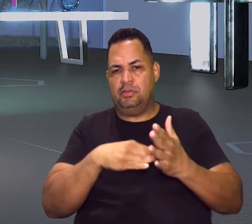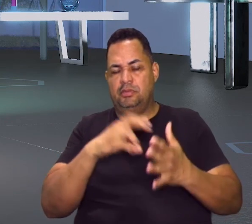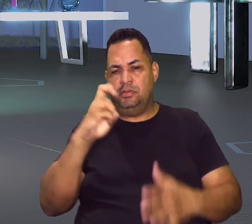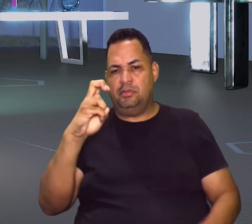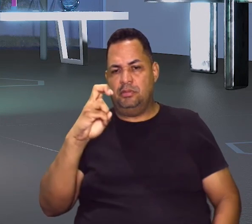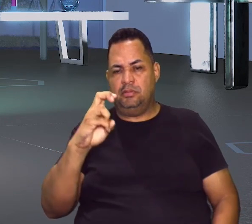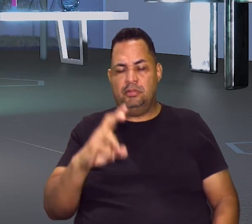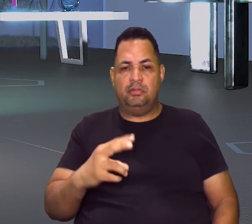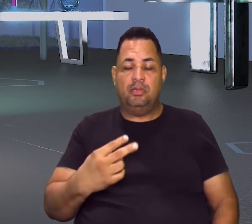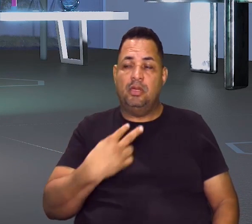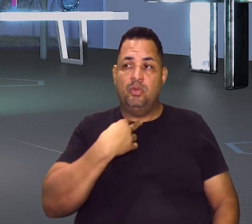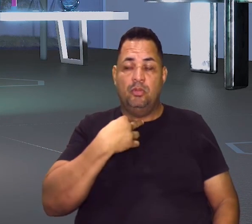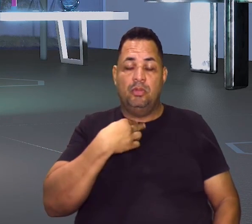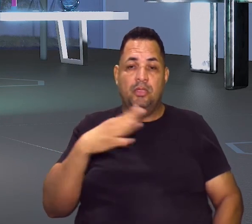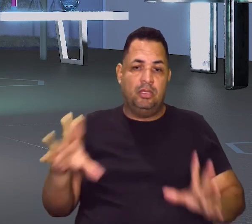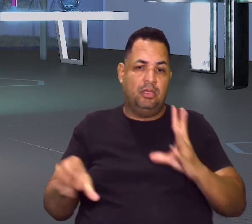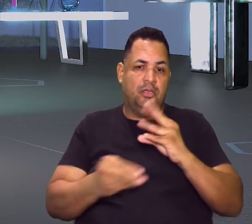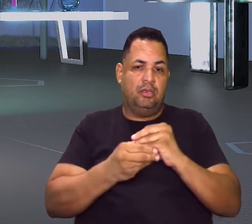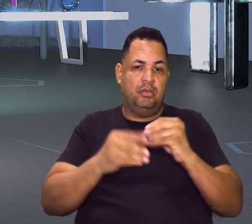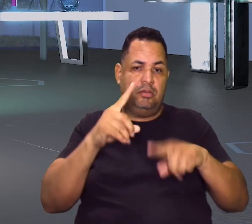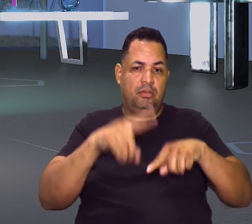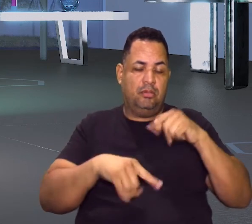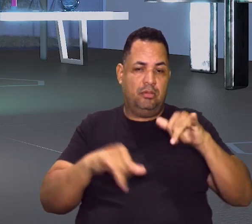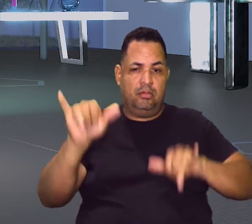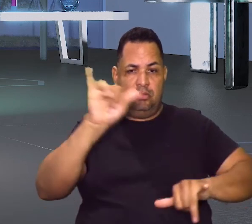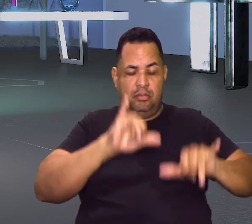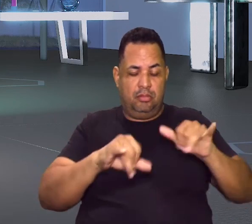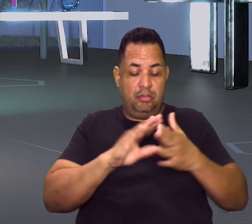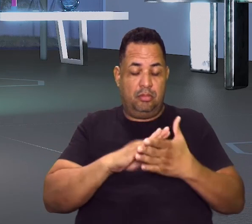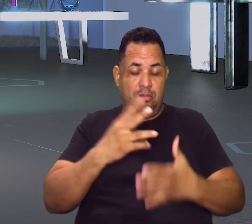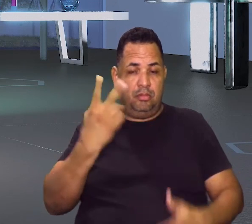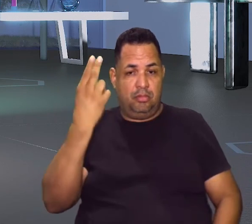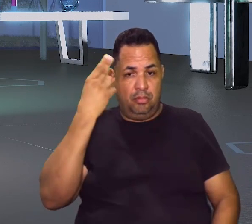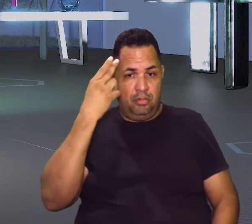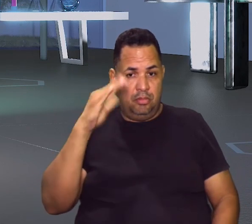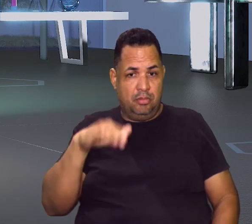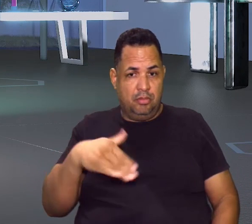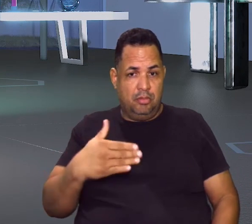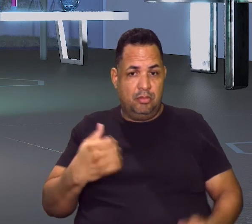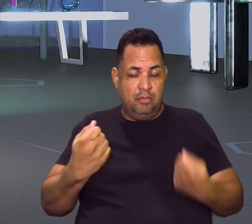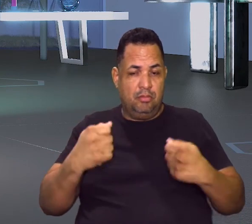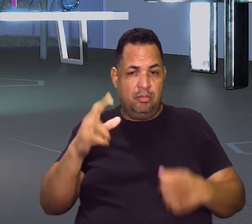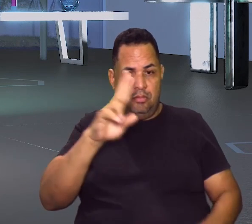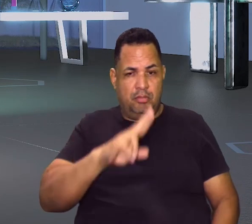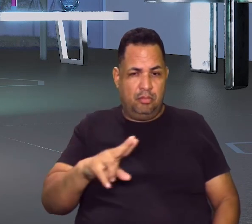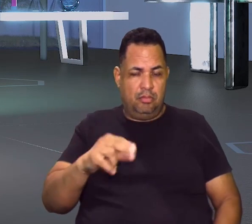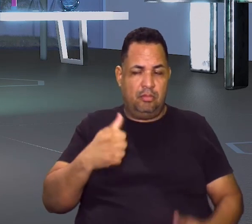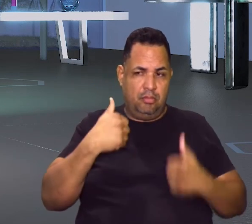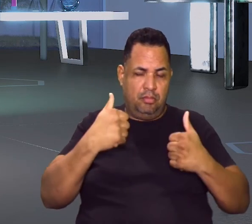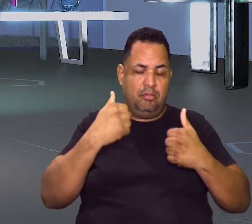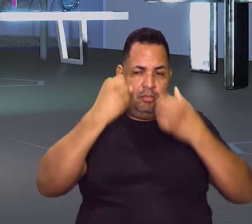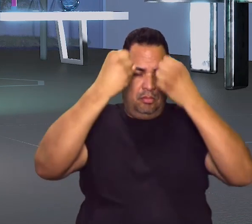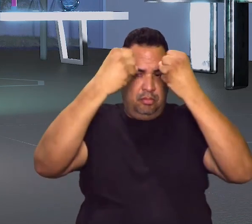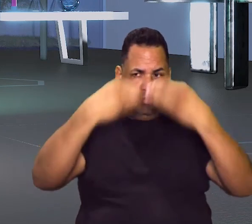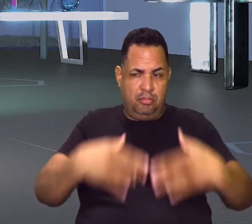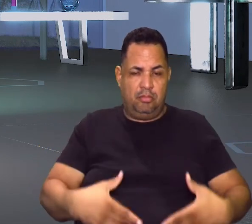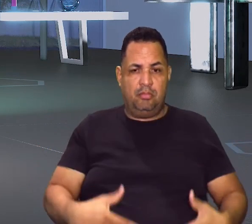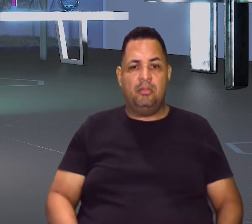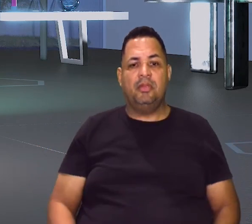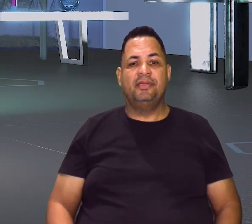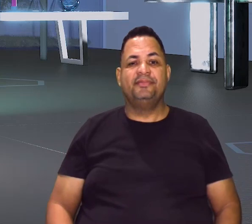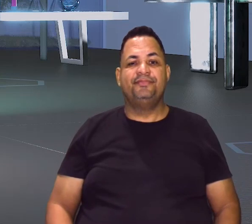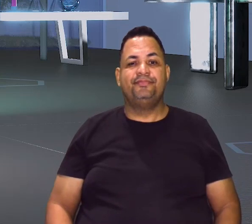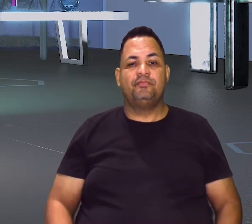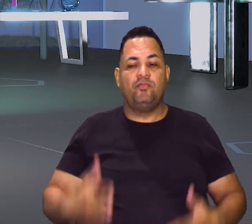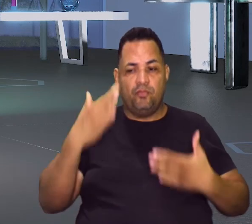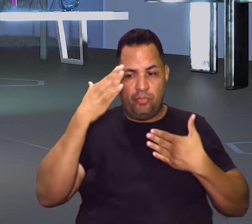é adicionado produto químico, é porque ela vem naturalmente das rochas e você pode utilizar. Valeu aqui o esclarecimento, meu aluno?